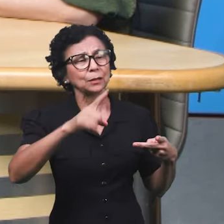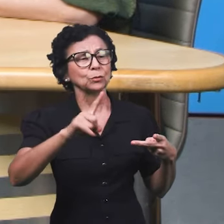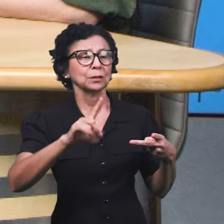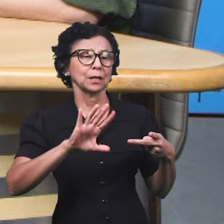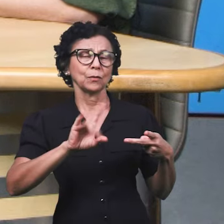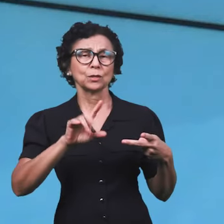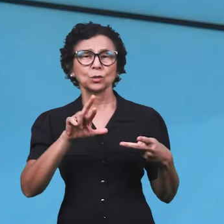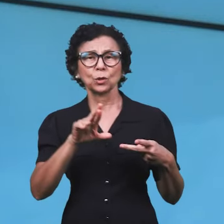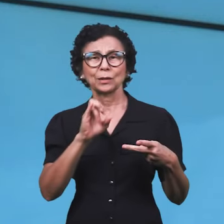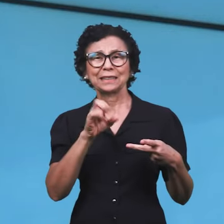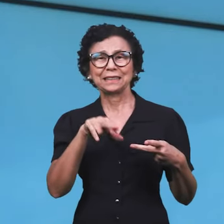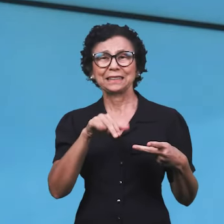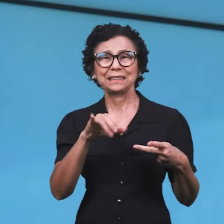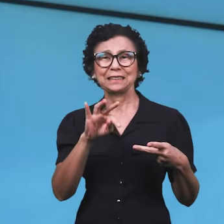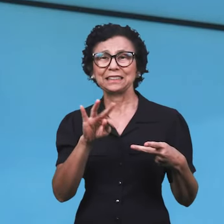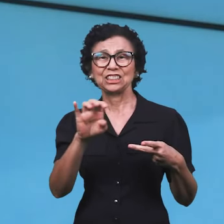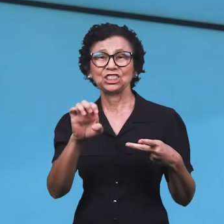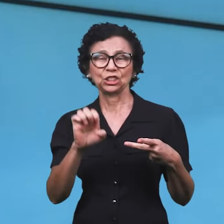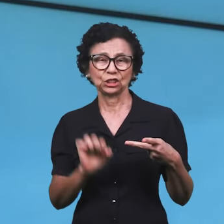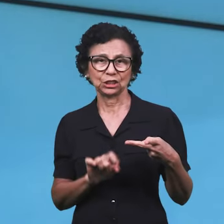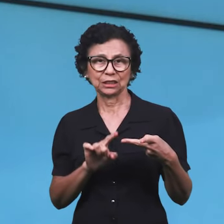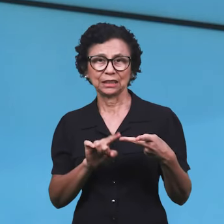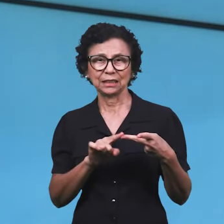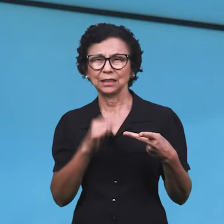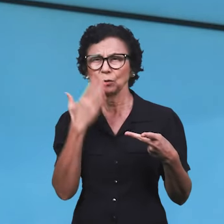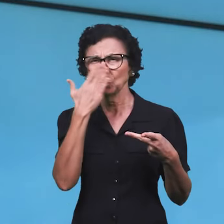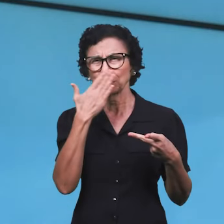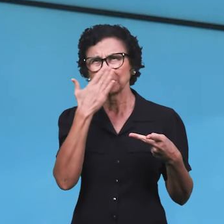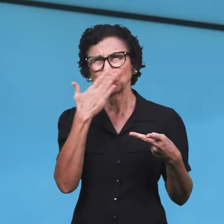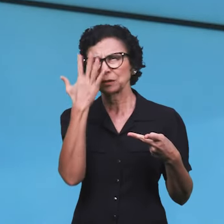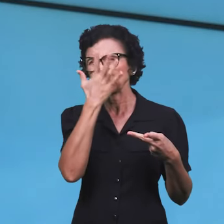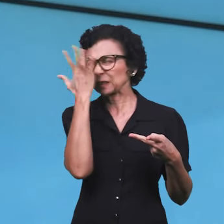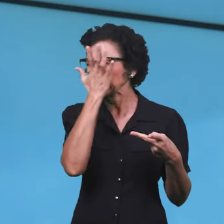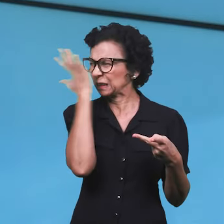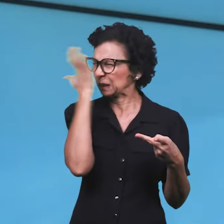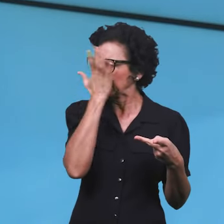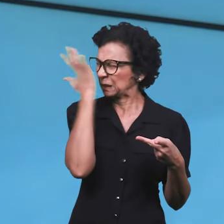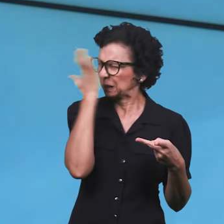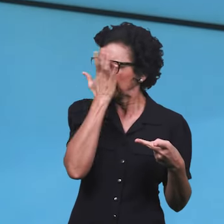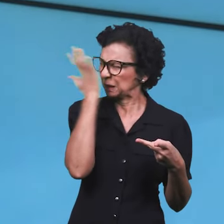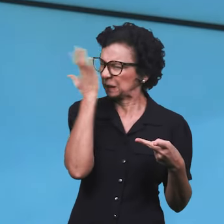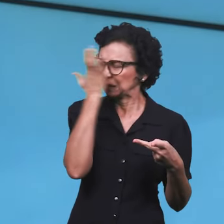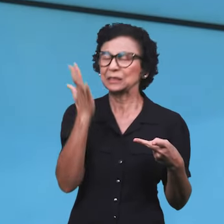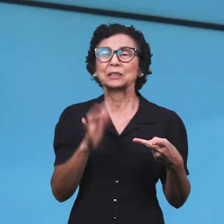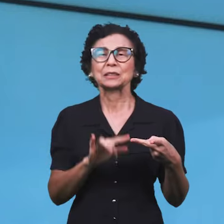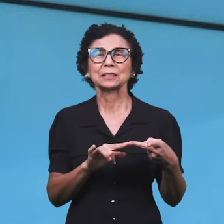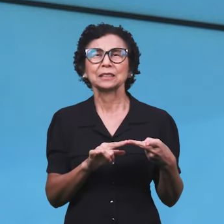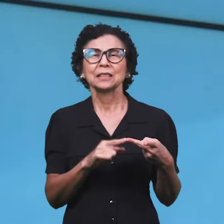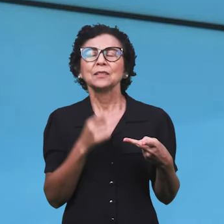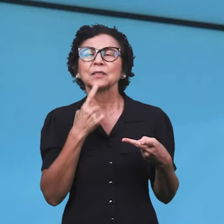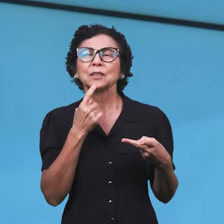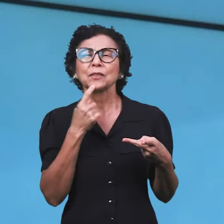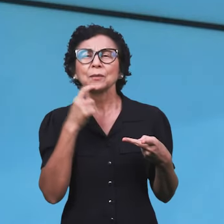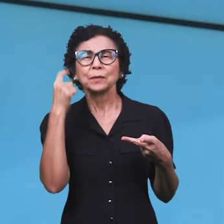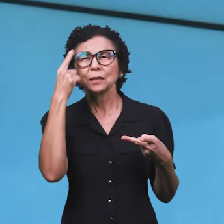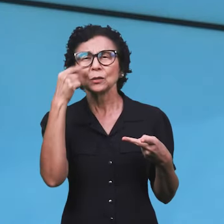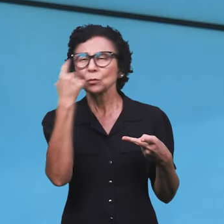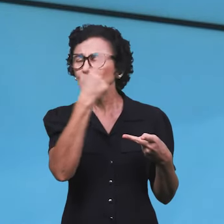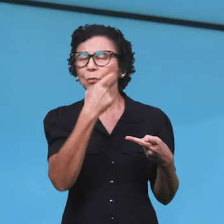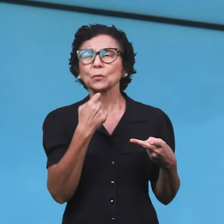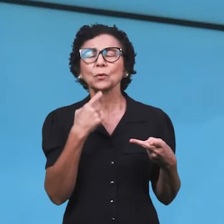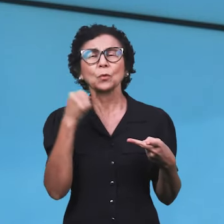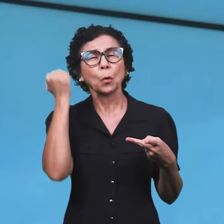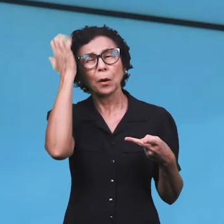que na rinite a criança tem mais coceira no nariz, ela fica com aquele narizinho coçando. Sim. Às vezes o olhinho tá vermelho e coça